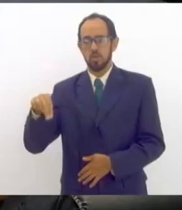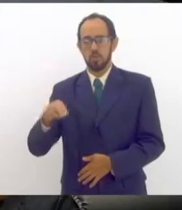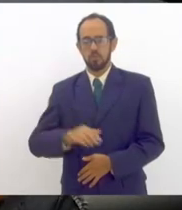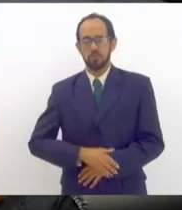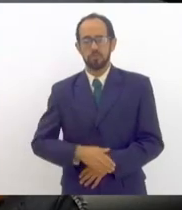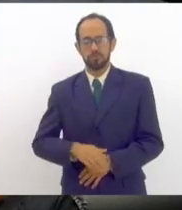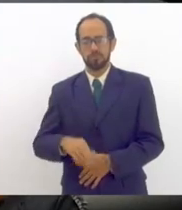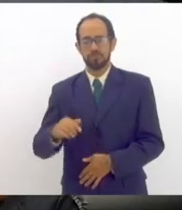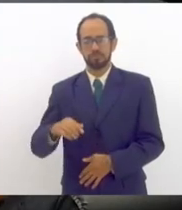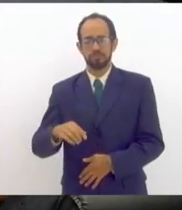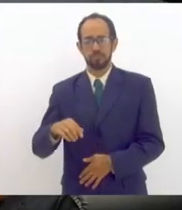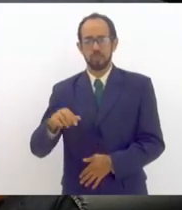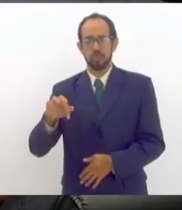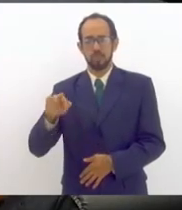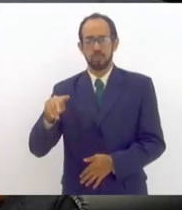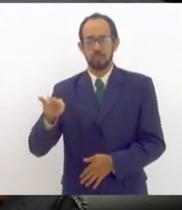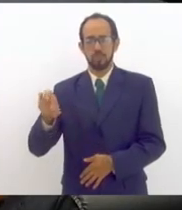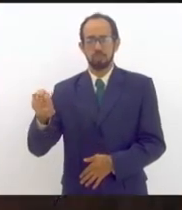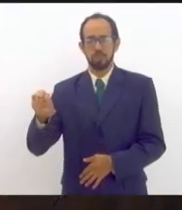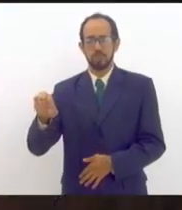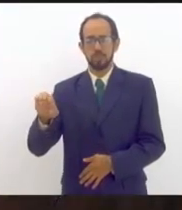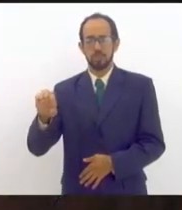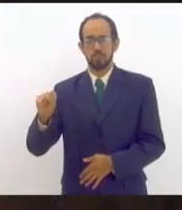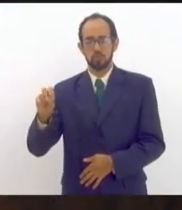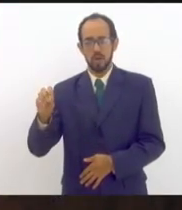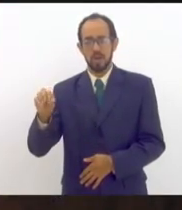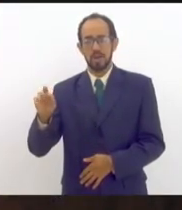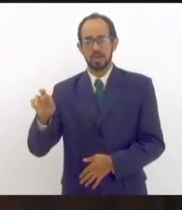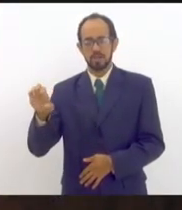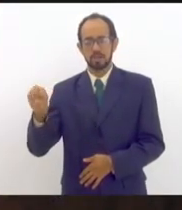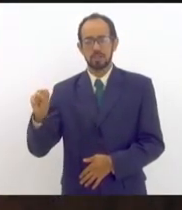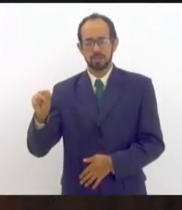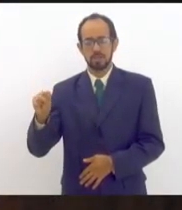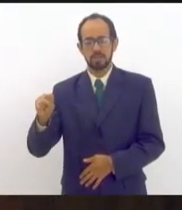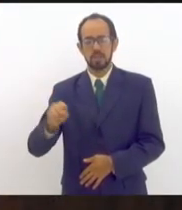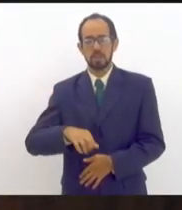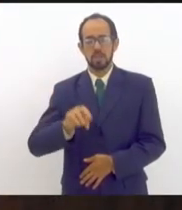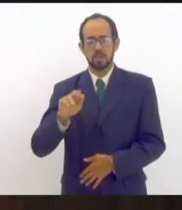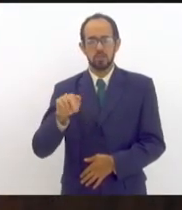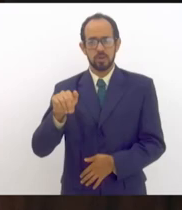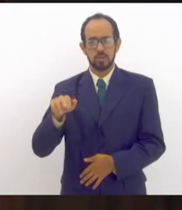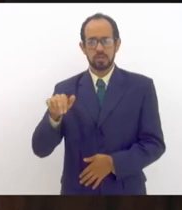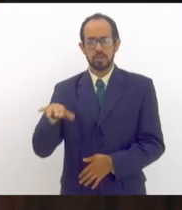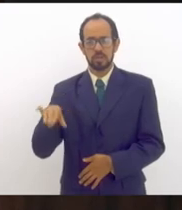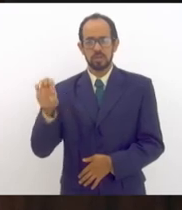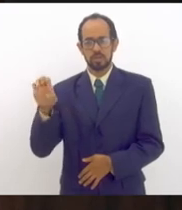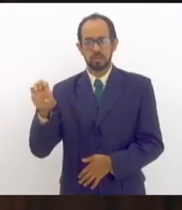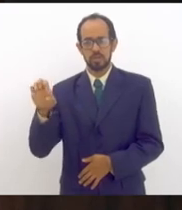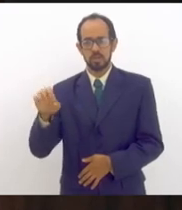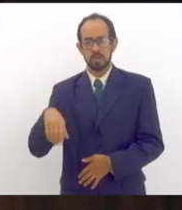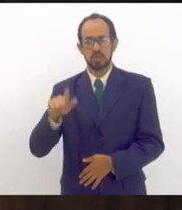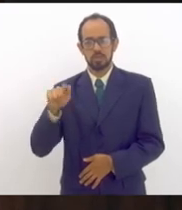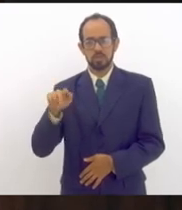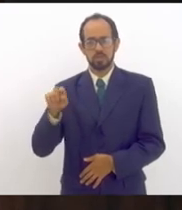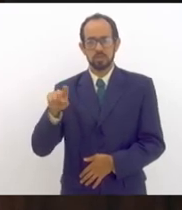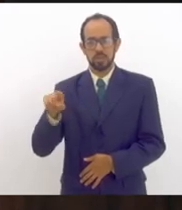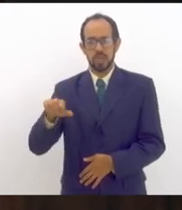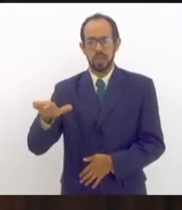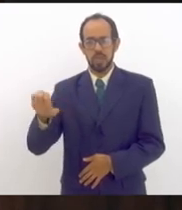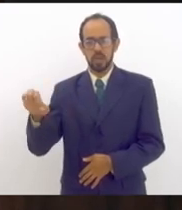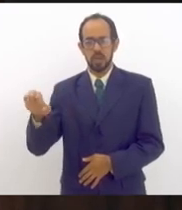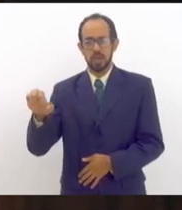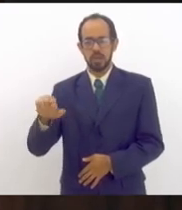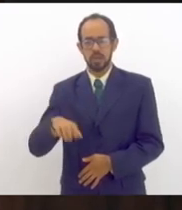Deputado Felipe Soares deputado deputada Franciane Mota deputada Gisele Monteiro